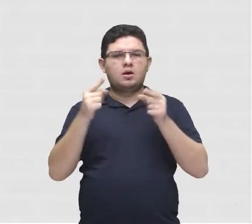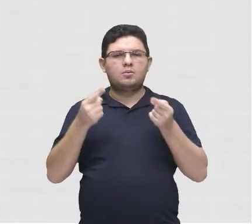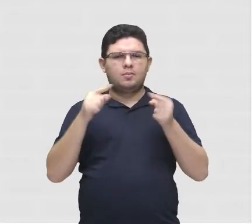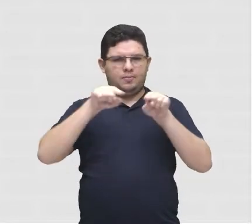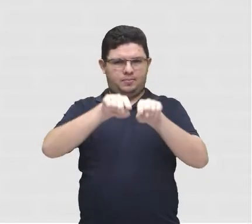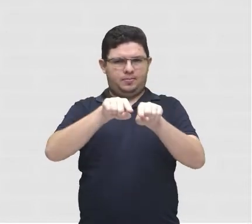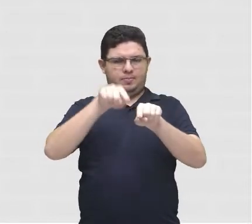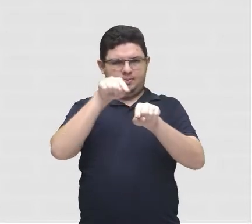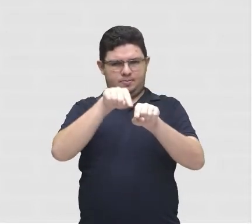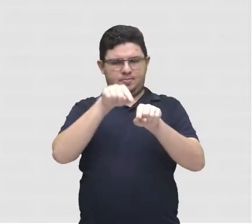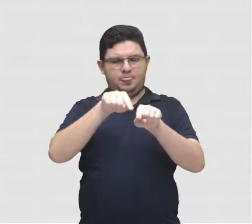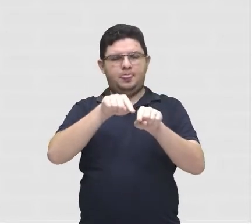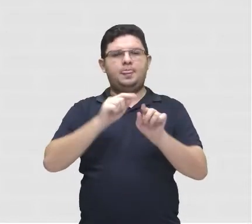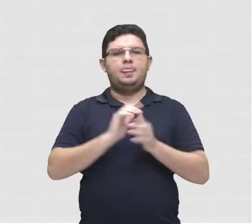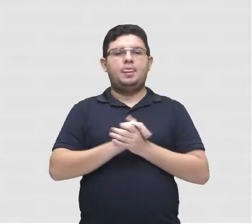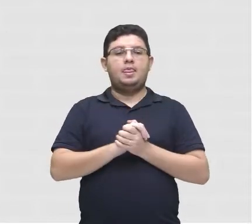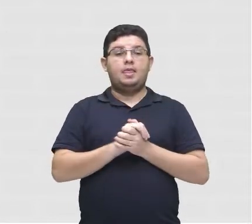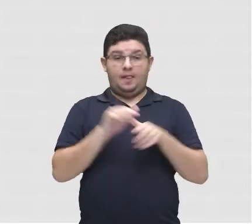sexualidade, e